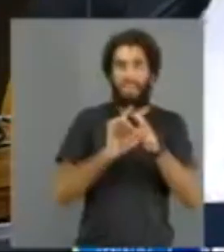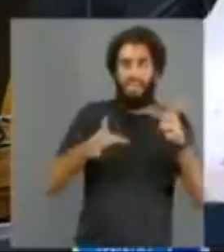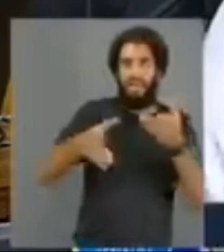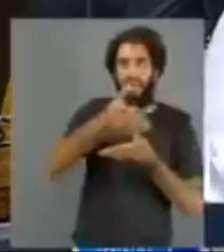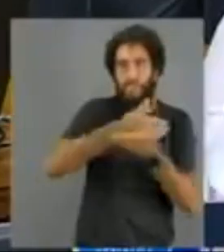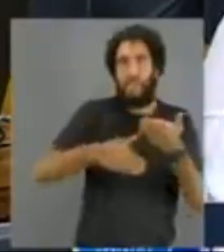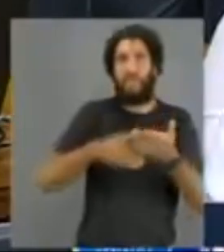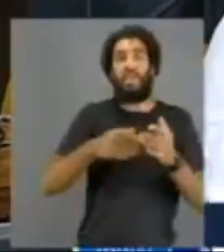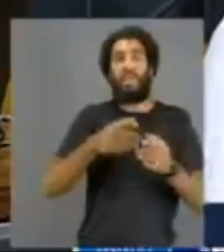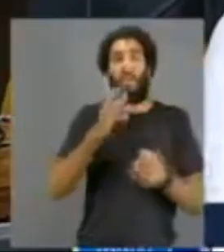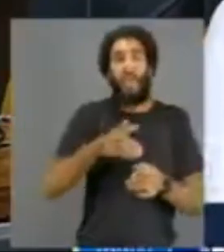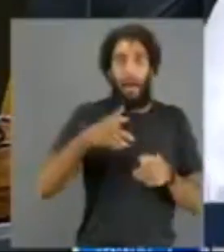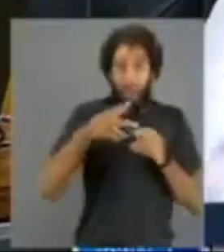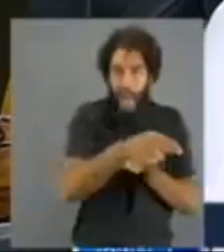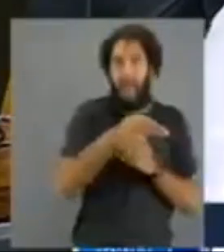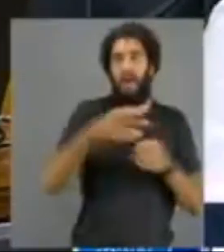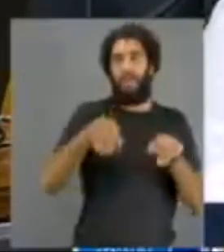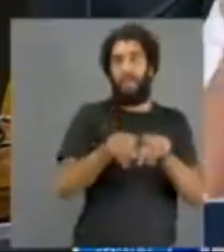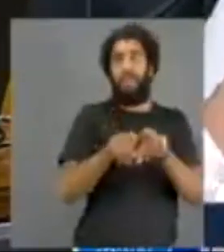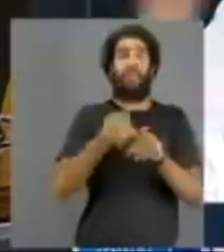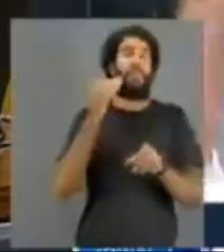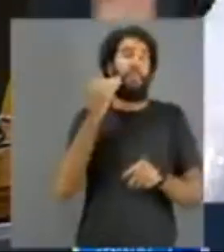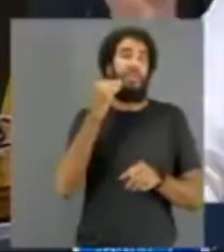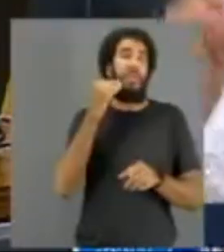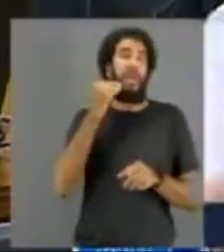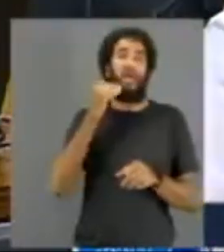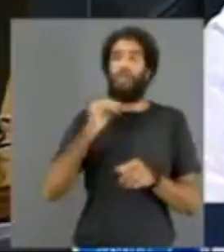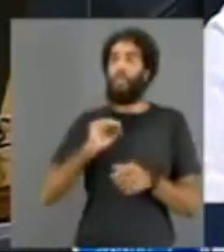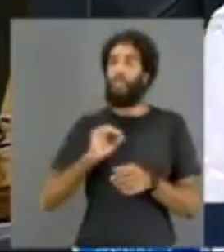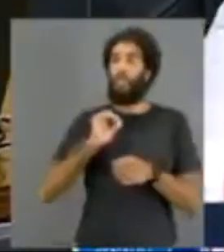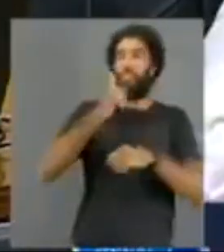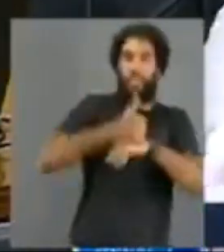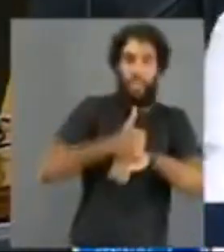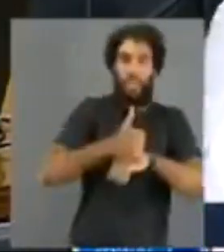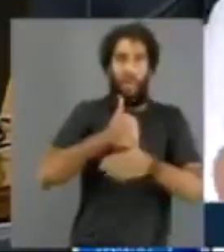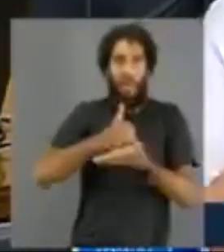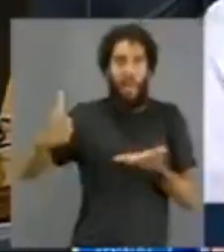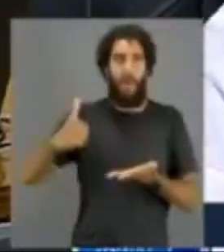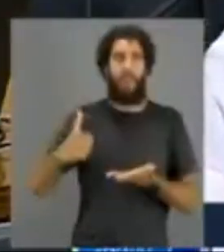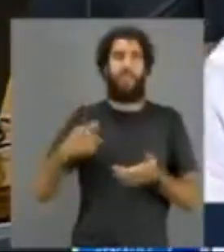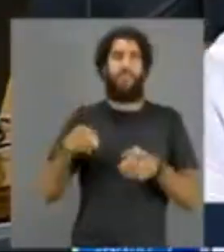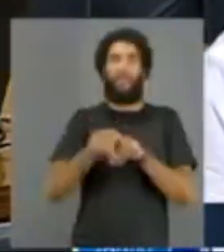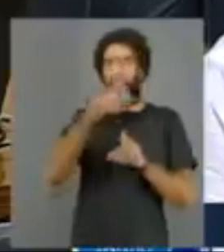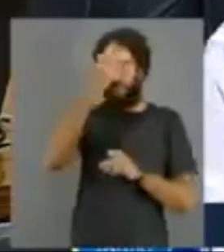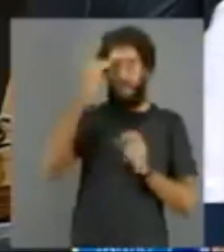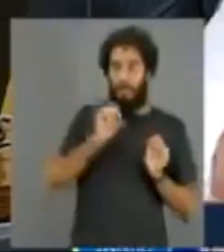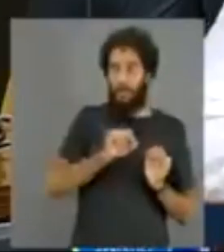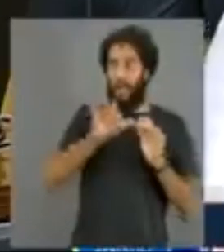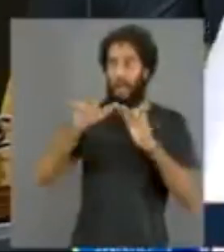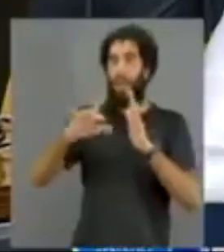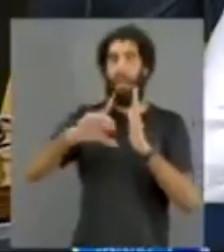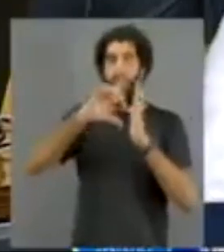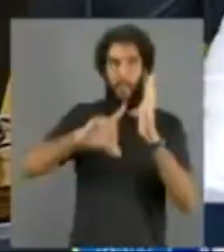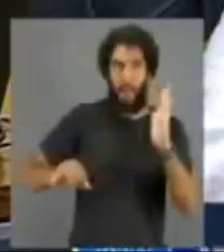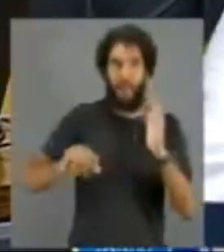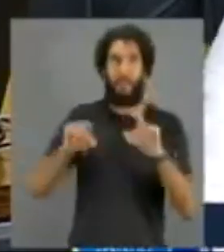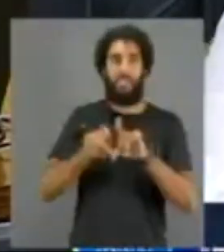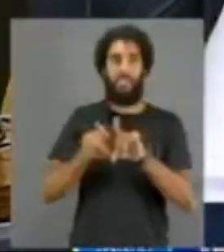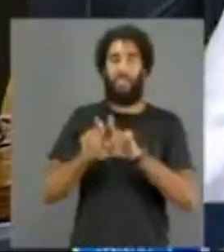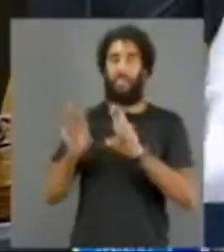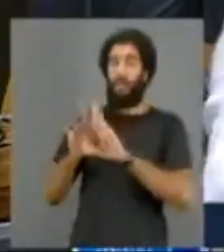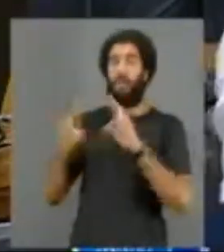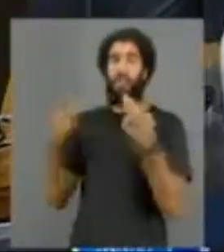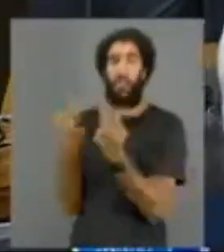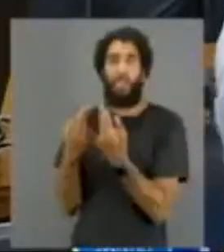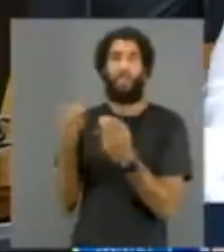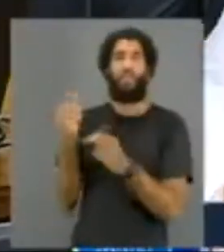democráticas, fazendo ato golpista todo domingo enquanto o povo morria de Covid na frente do Palácio do Planalto, fazendo reunião com